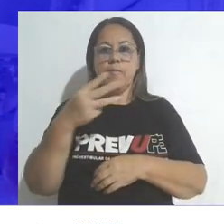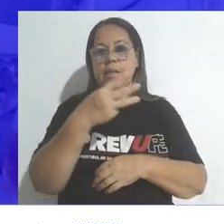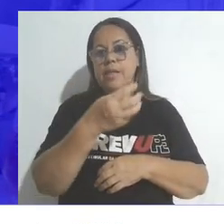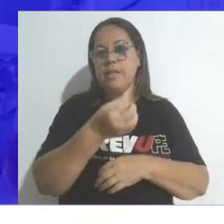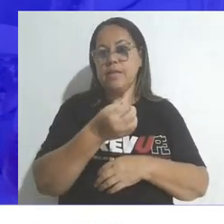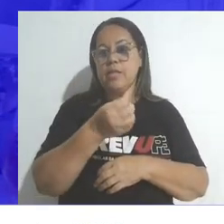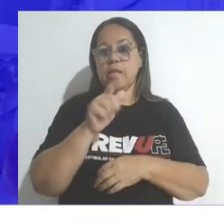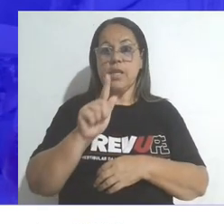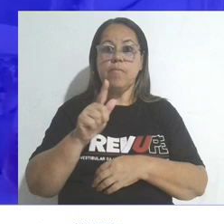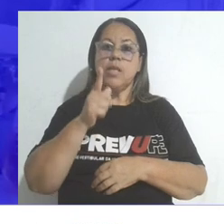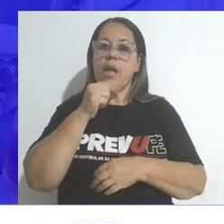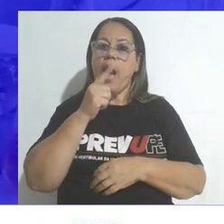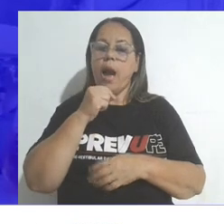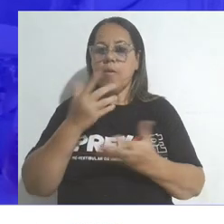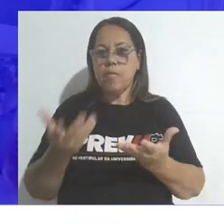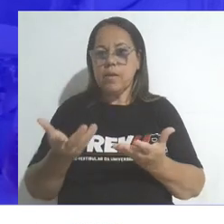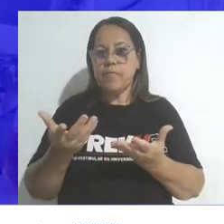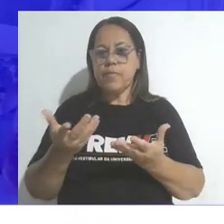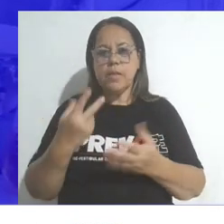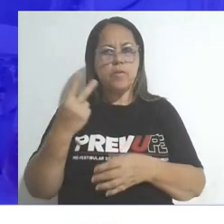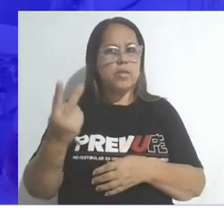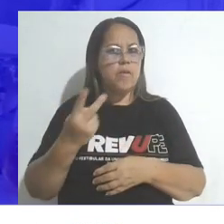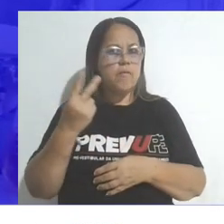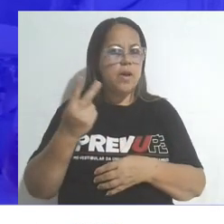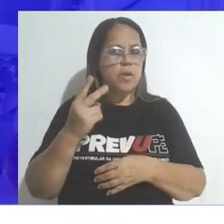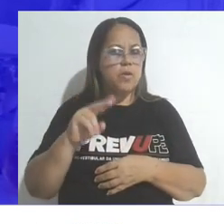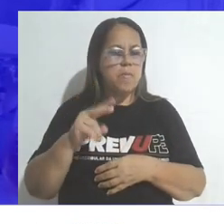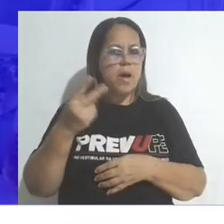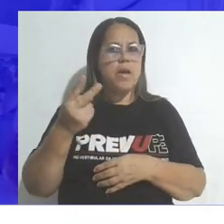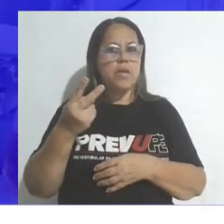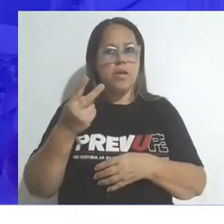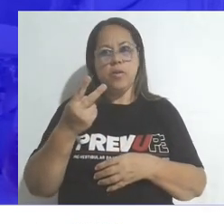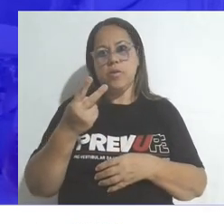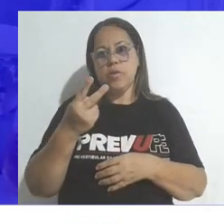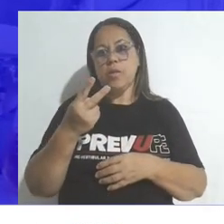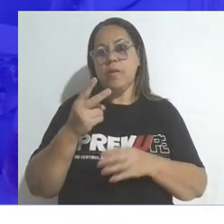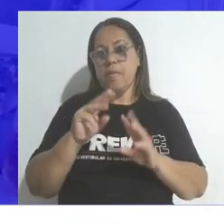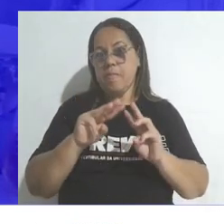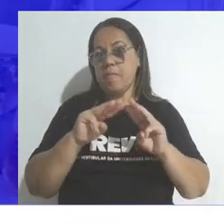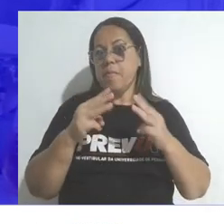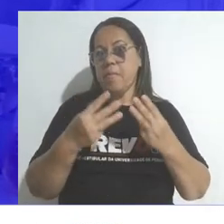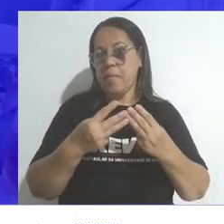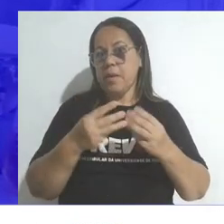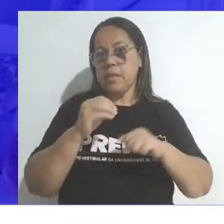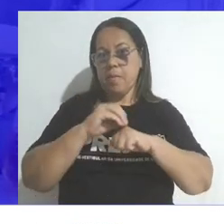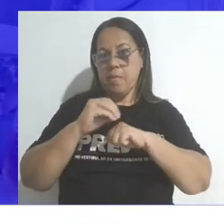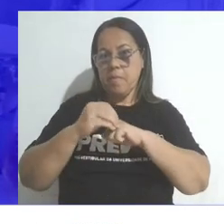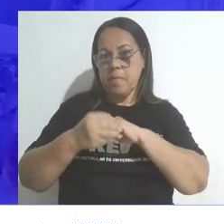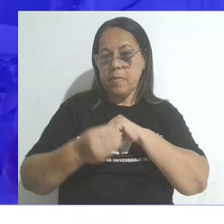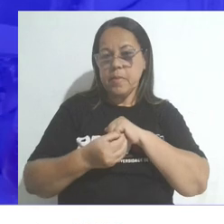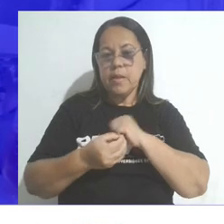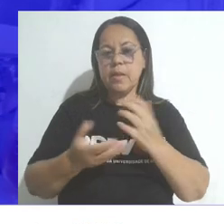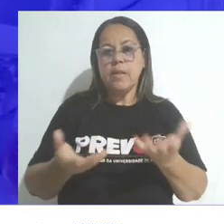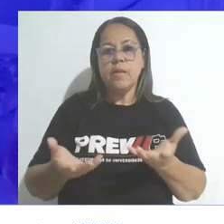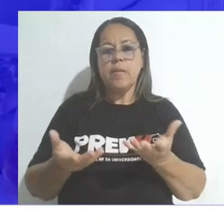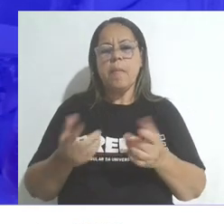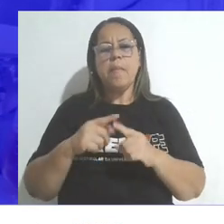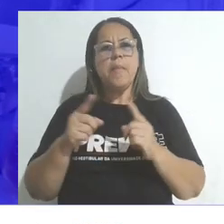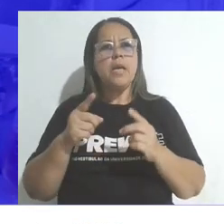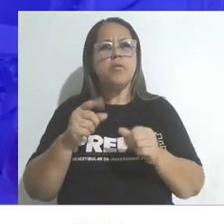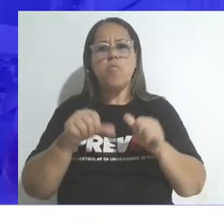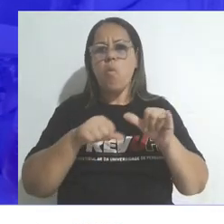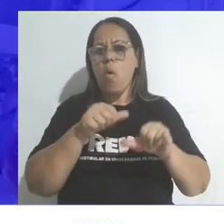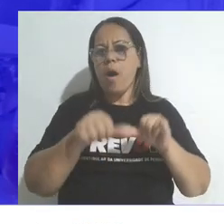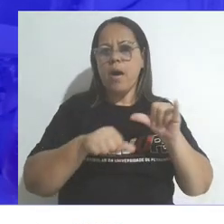de água. Estamos aqui usando valores arredondados de massa molar, tá? E no caso de uma reação em